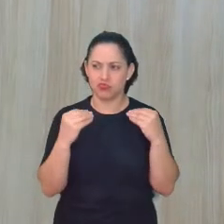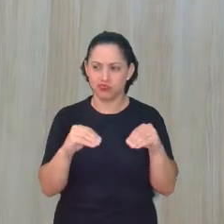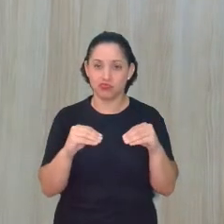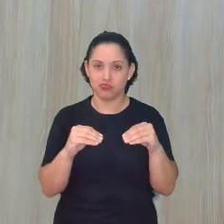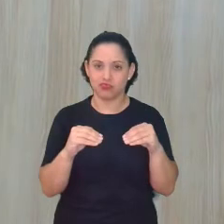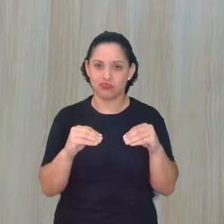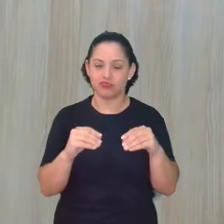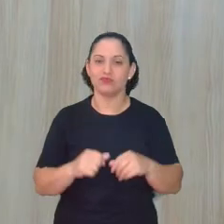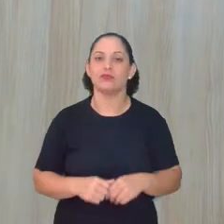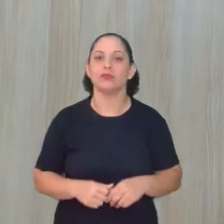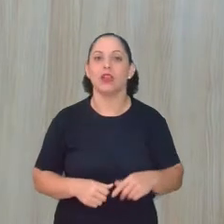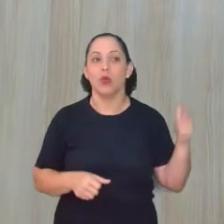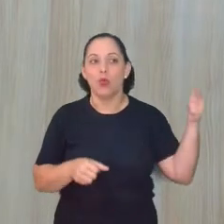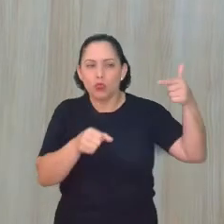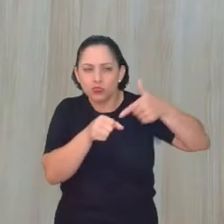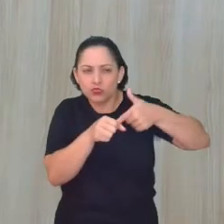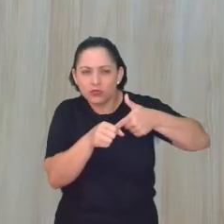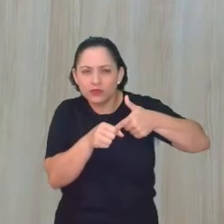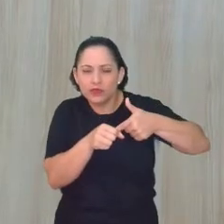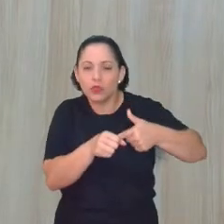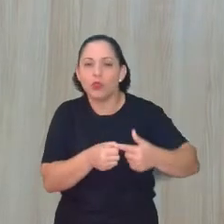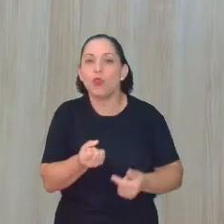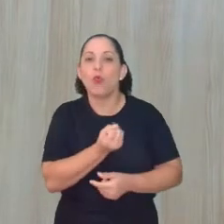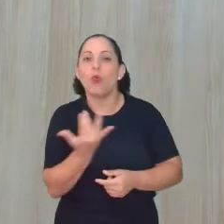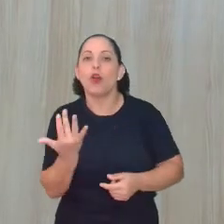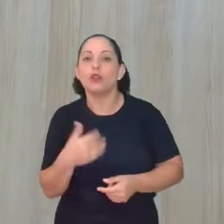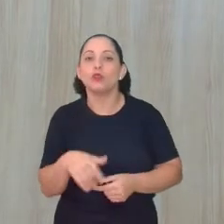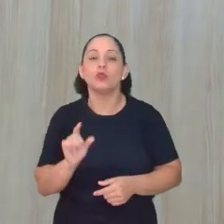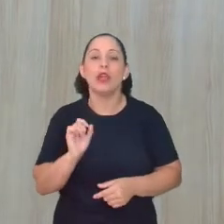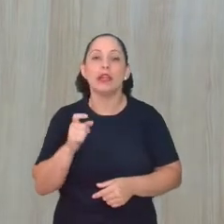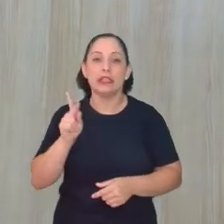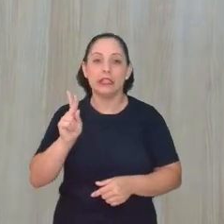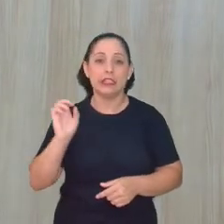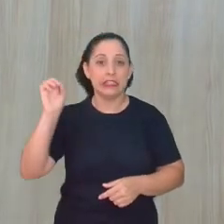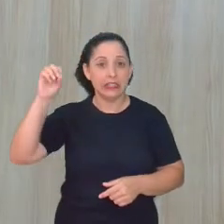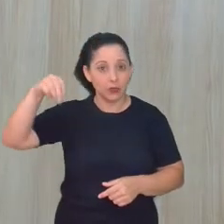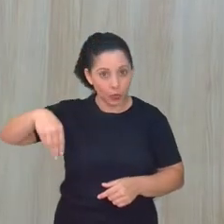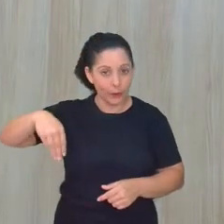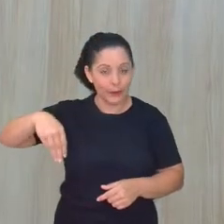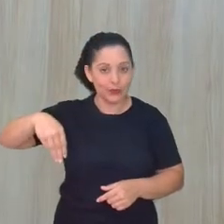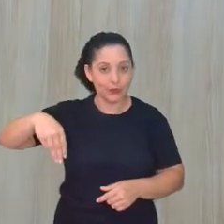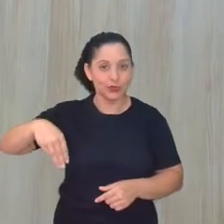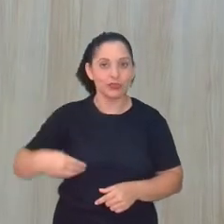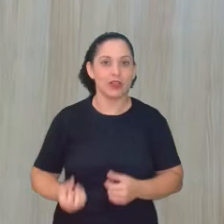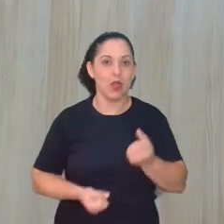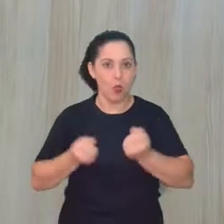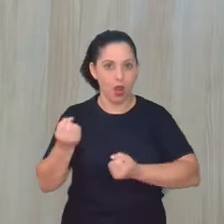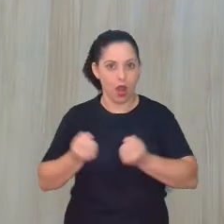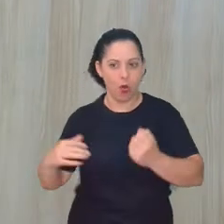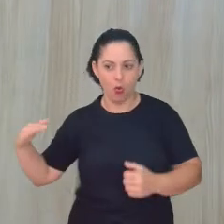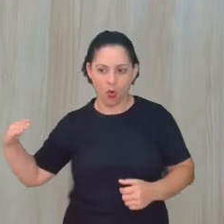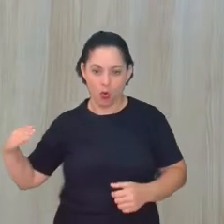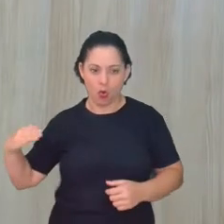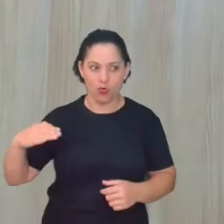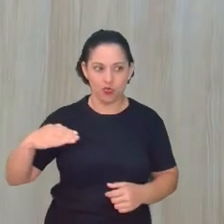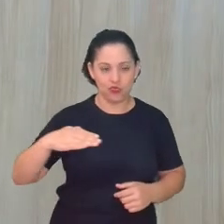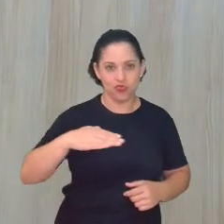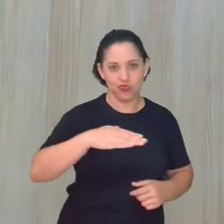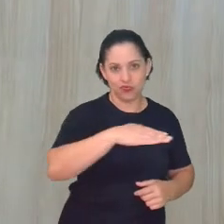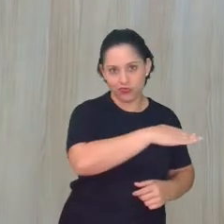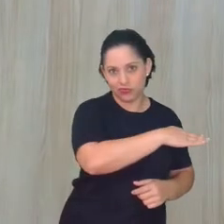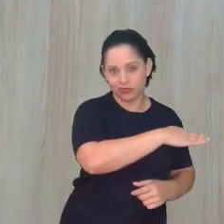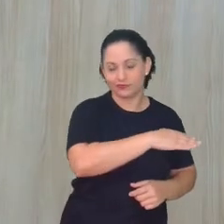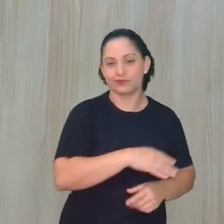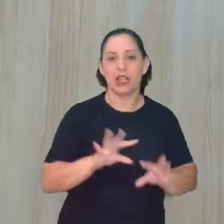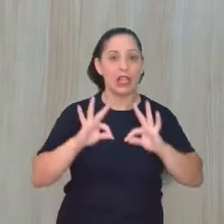combustível, saber uma média, Quilômetro por certo? litro, né? De quantos quilômetros Por um litro. veículo anda por litro, tá? Que esse assunto